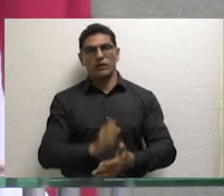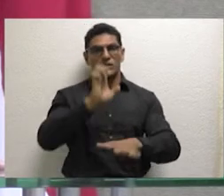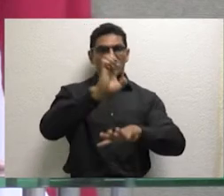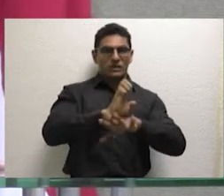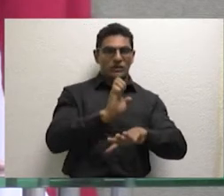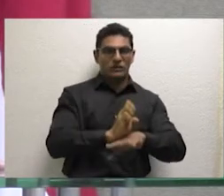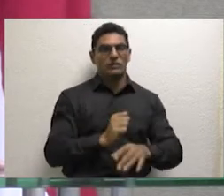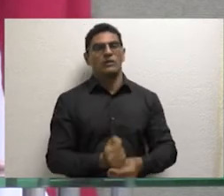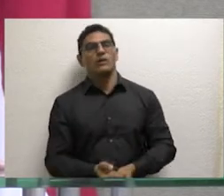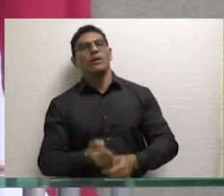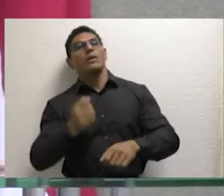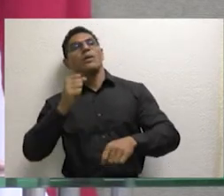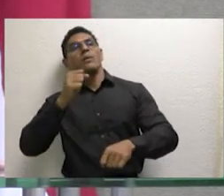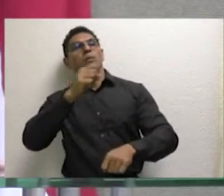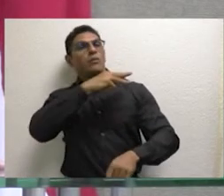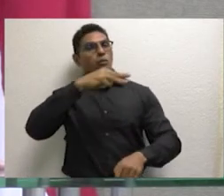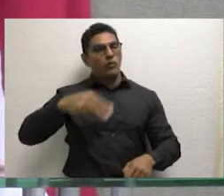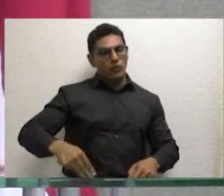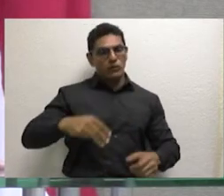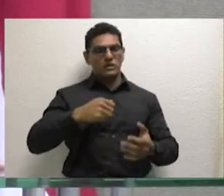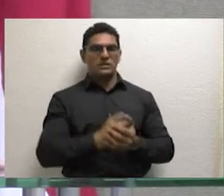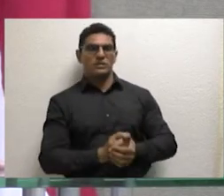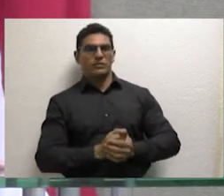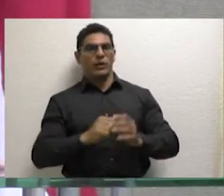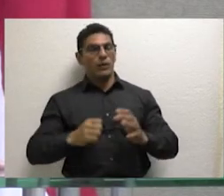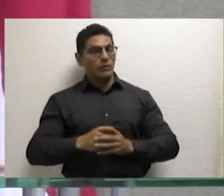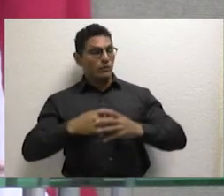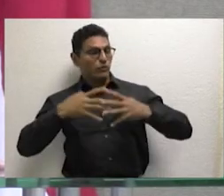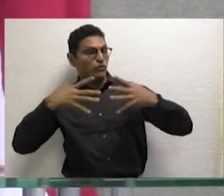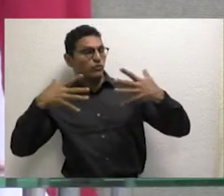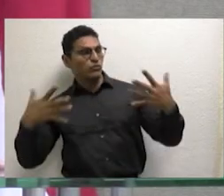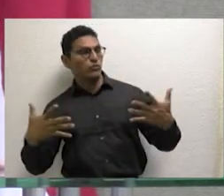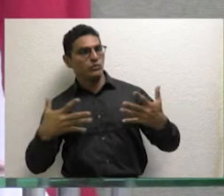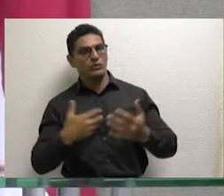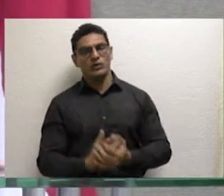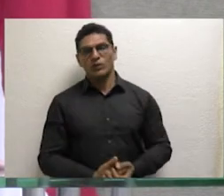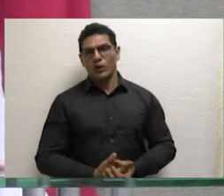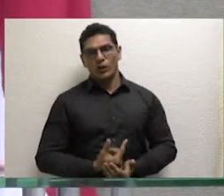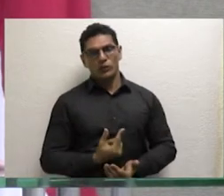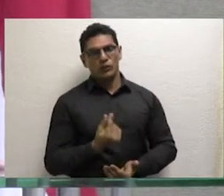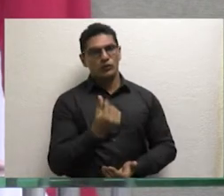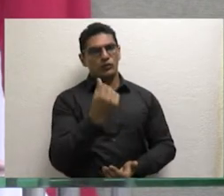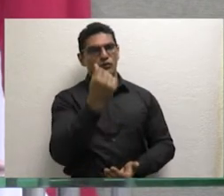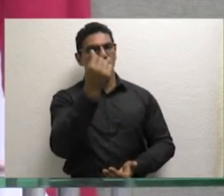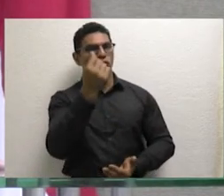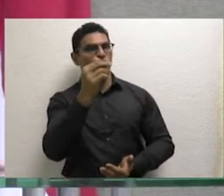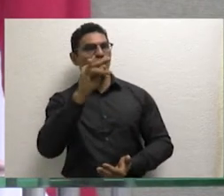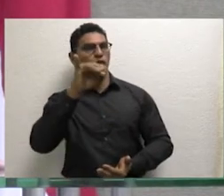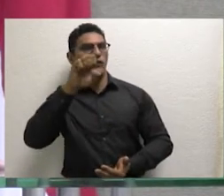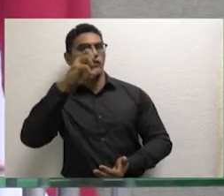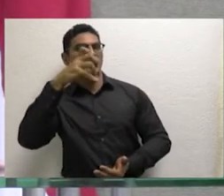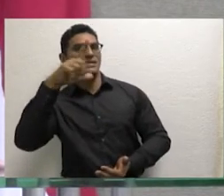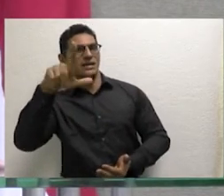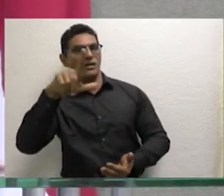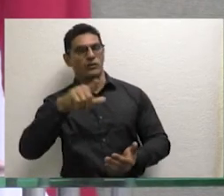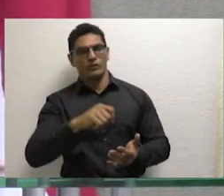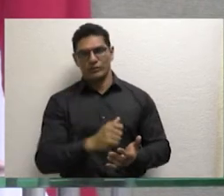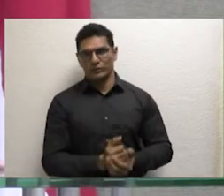isso é muito maior do que o chamado custo fiscal do modelo Zona Franca